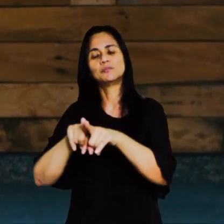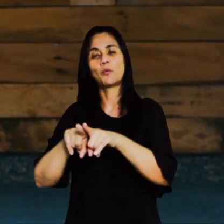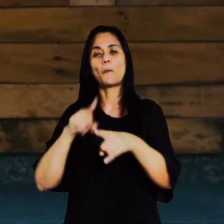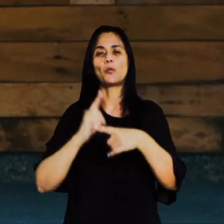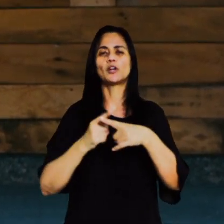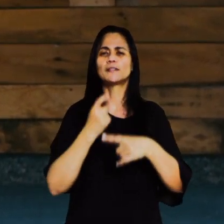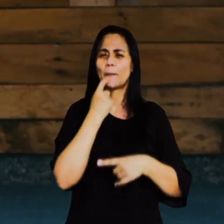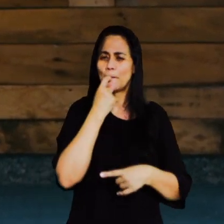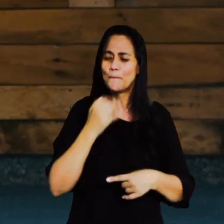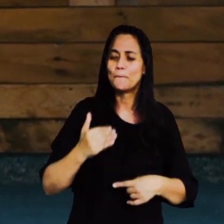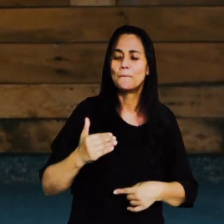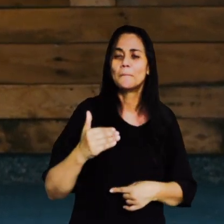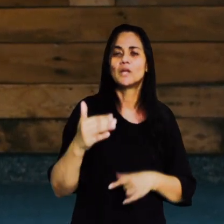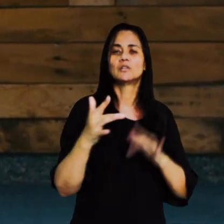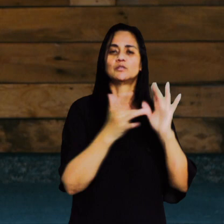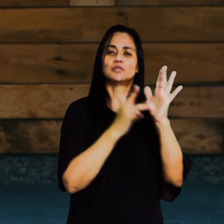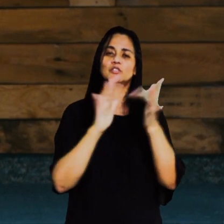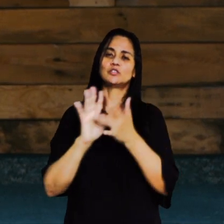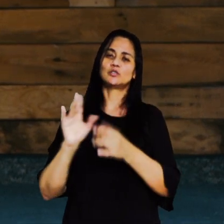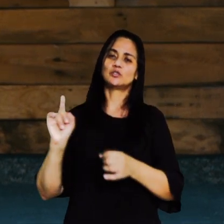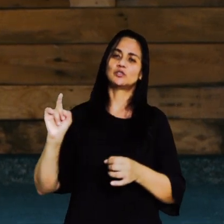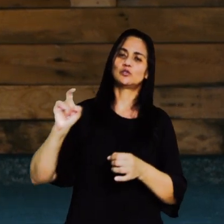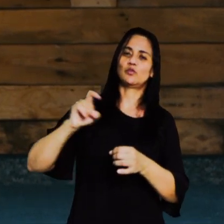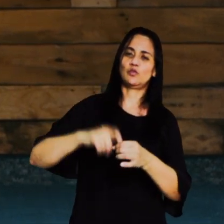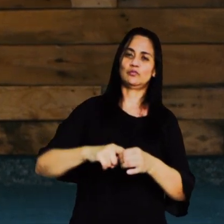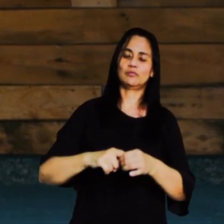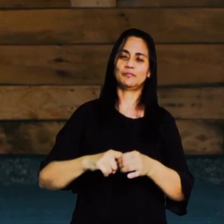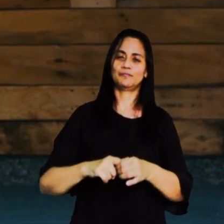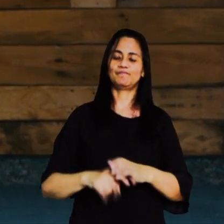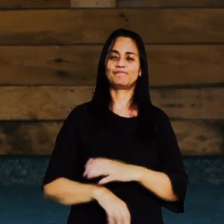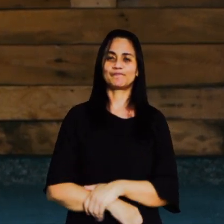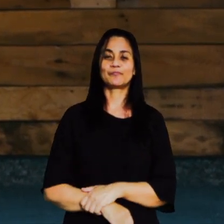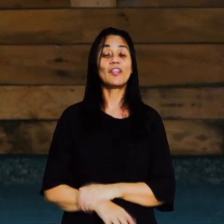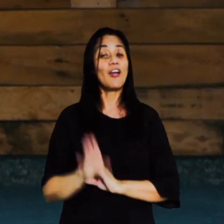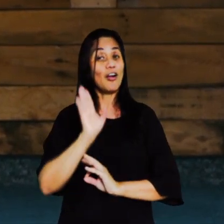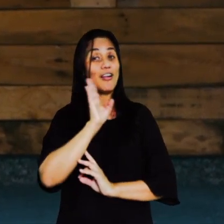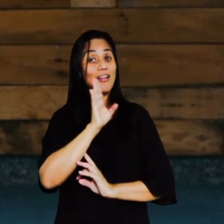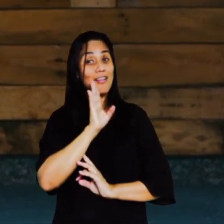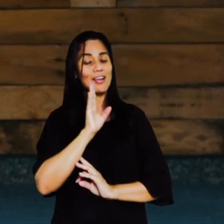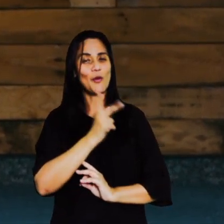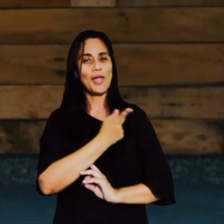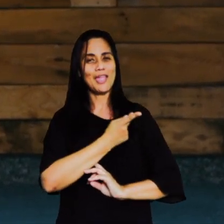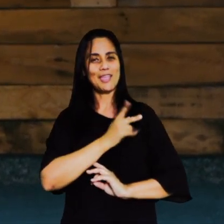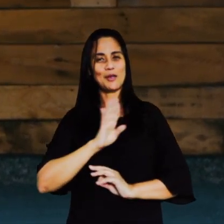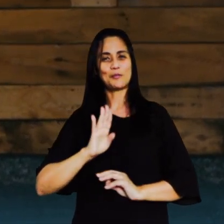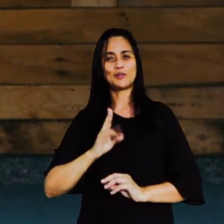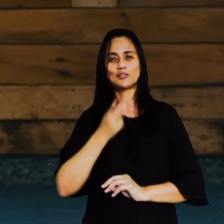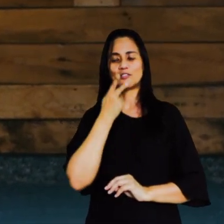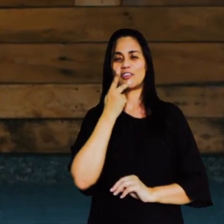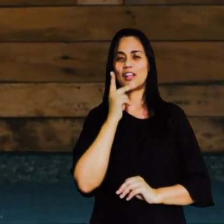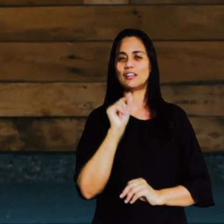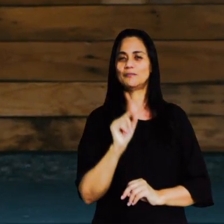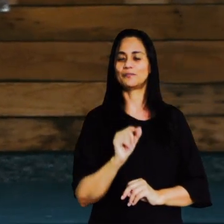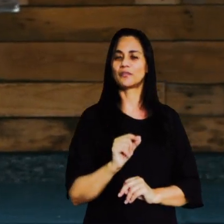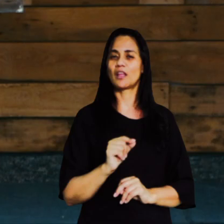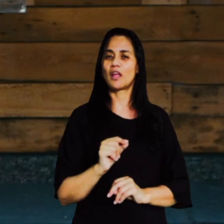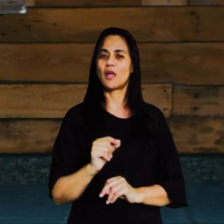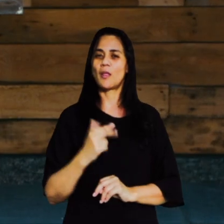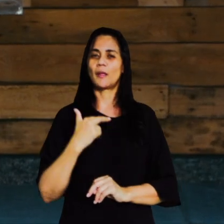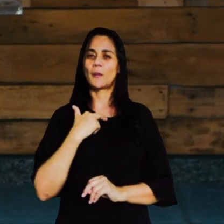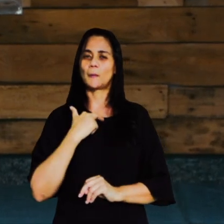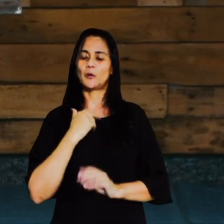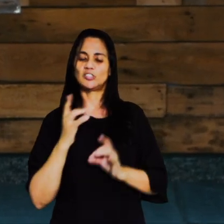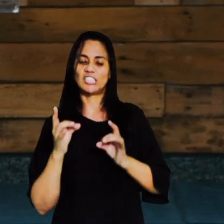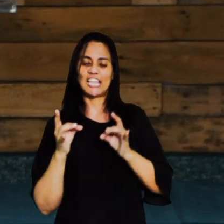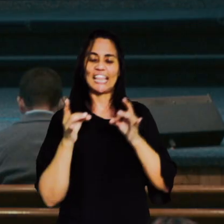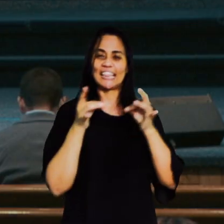não deixando a nossa igreja. Sabe o que eu acho legal? O autor de Hebreus, ele não fala não deixando a igreja, ele fala assim, não deixando a nossa.